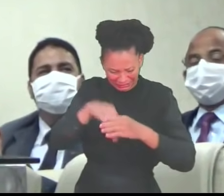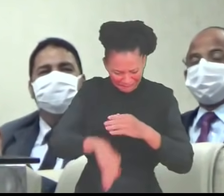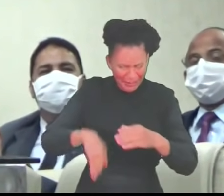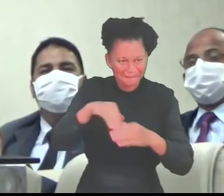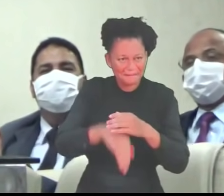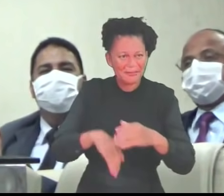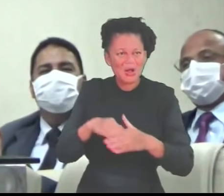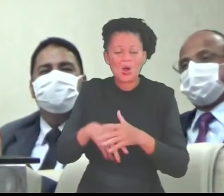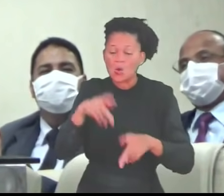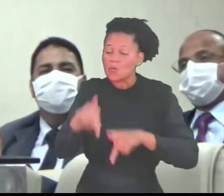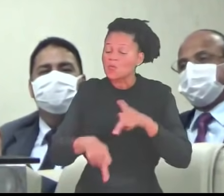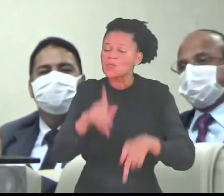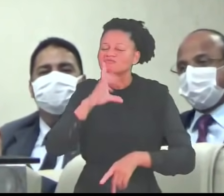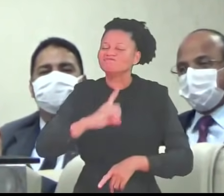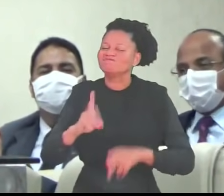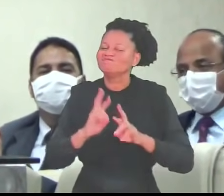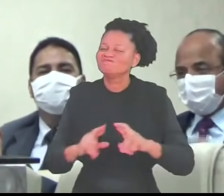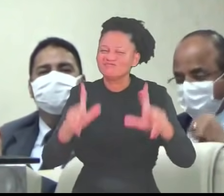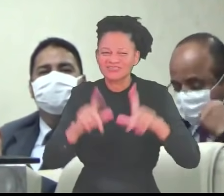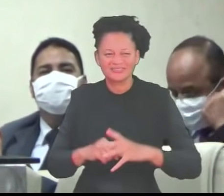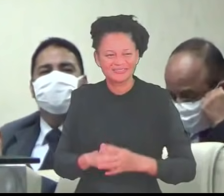O povo de Deus é diferente.